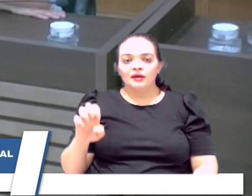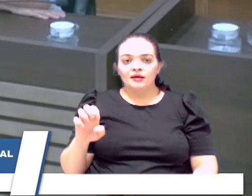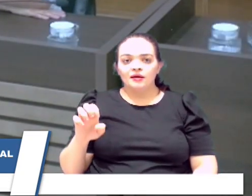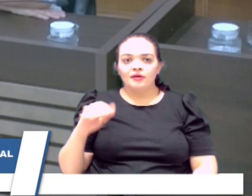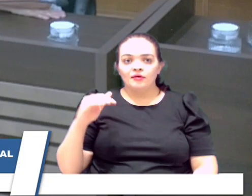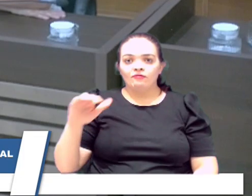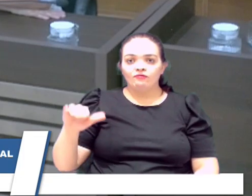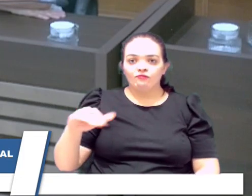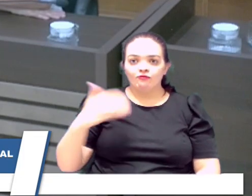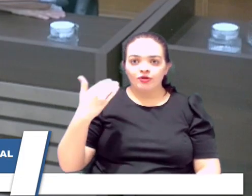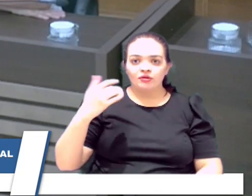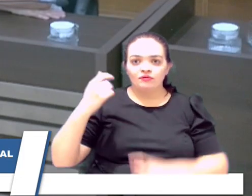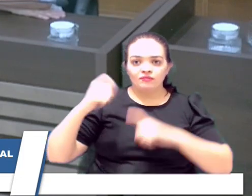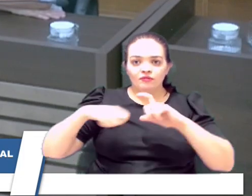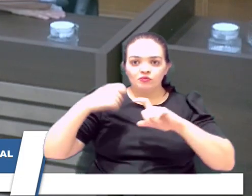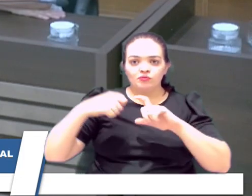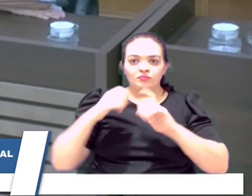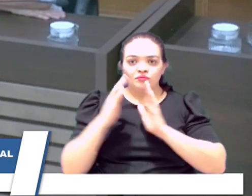favor.